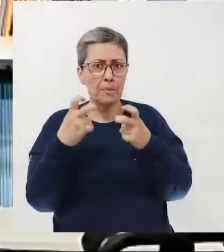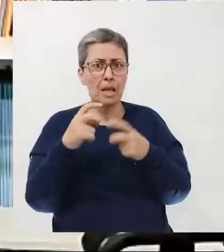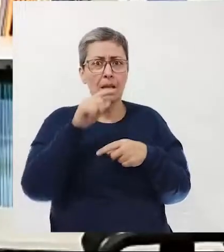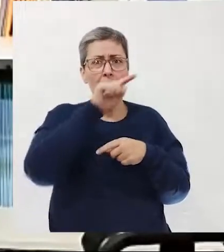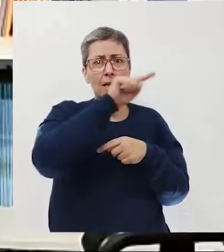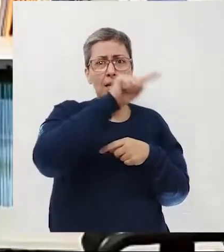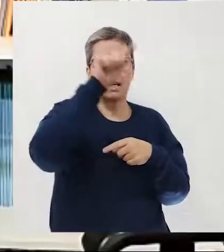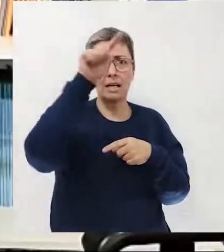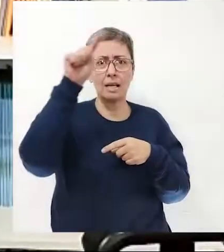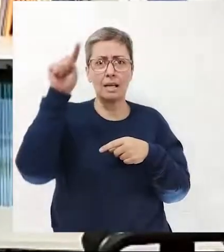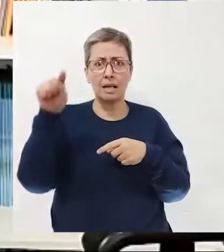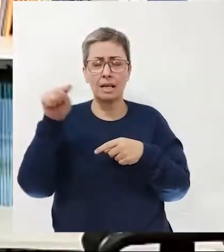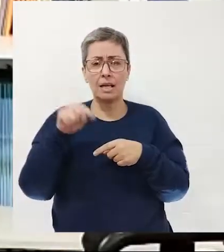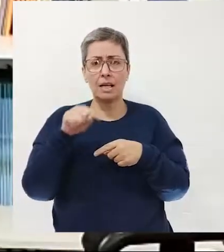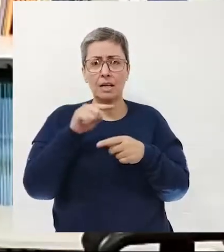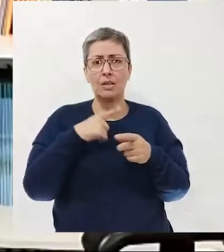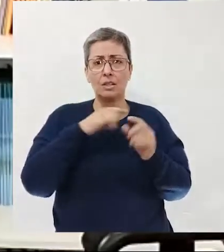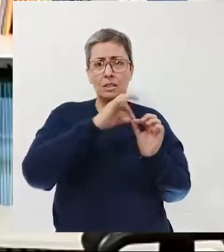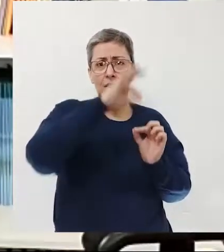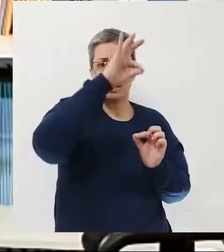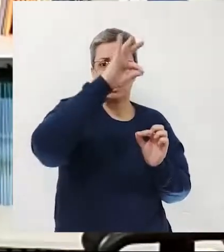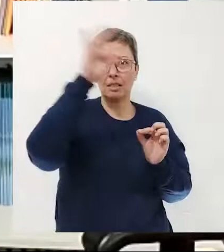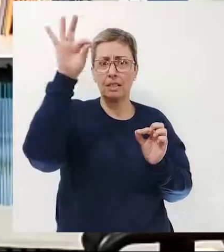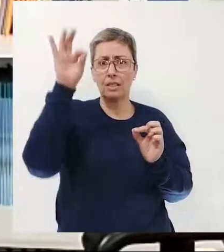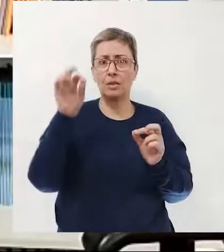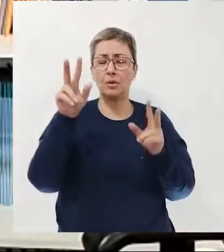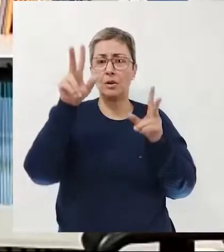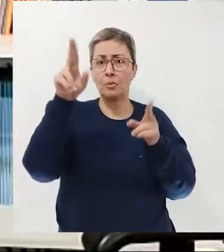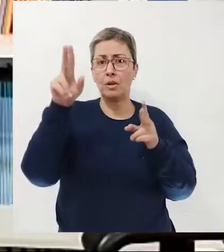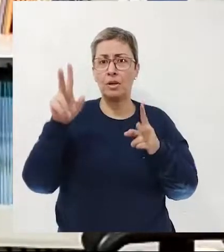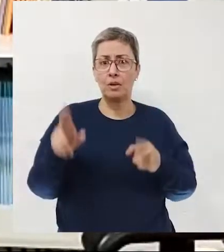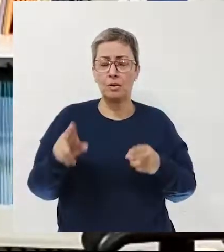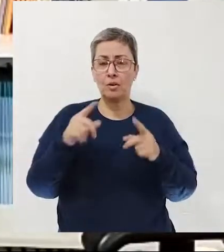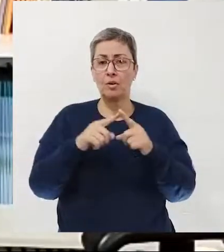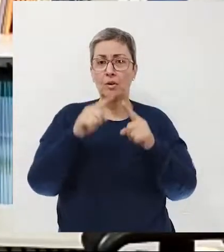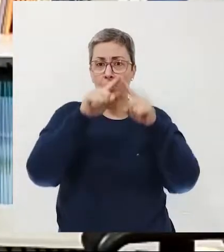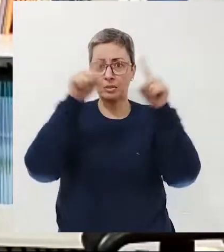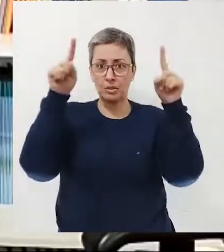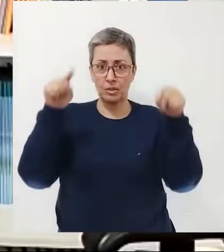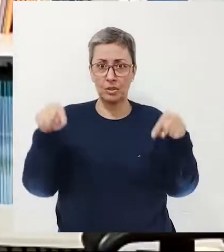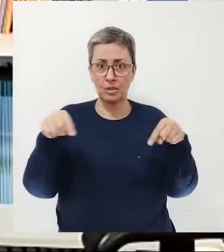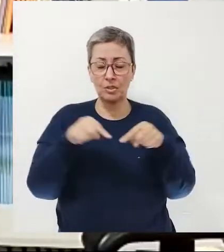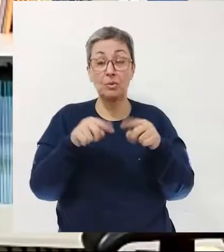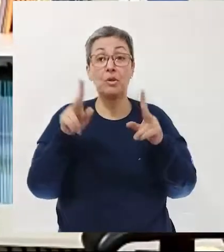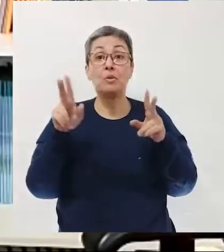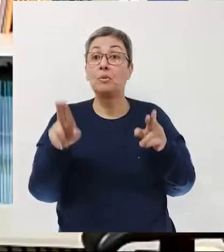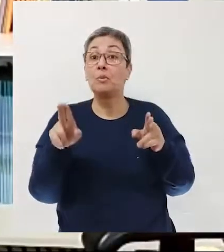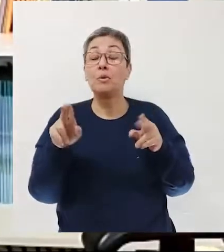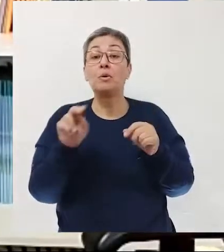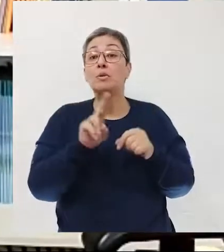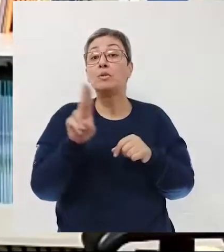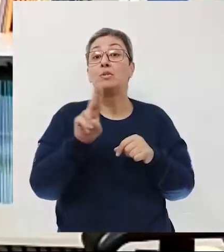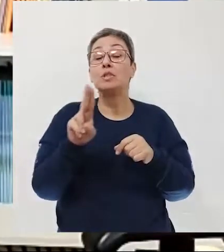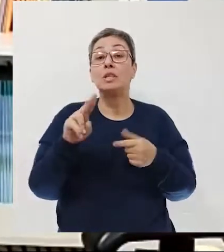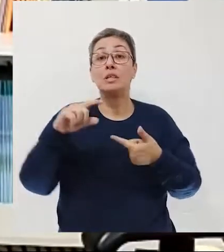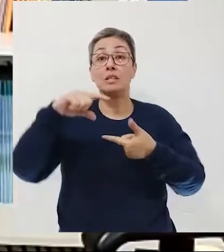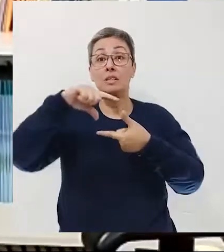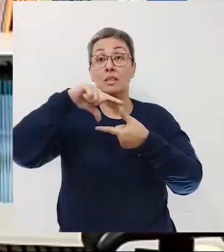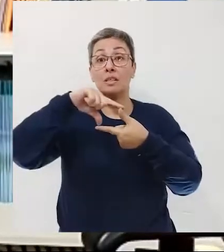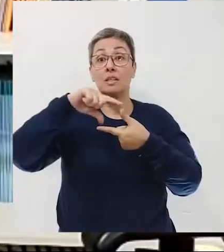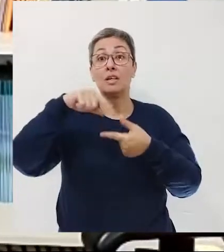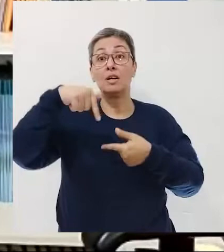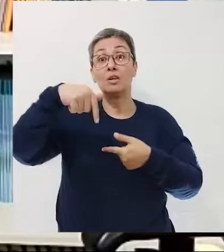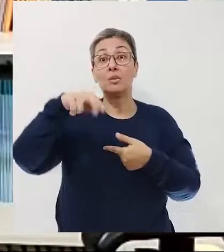Perceberam que cada contorno tem a mesma medida? Quando temos uma figura com quatro medidas iguais, nós chamamos